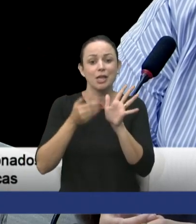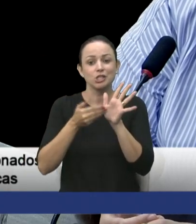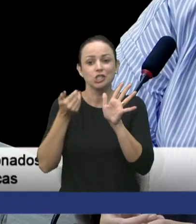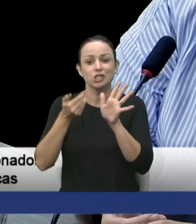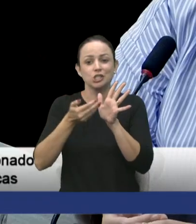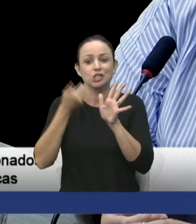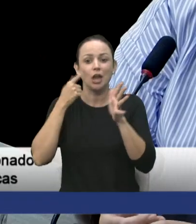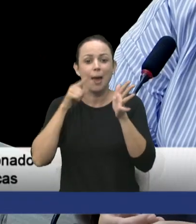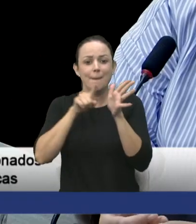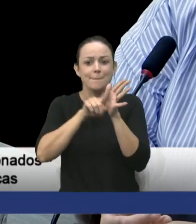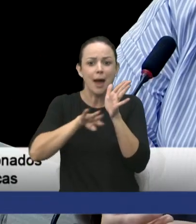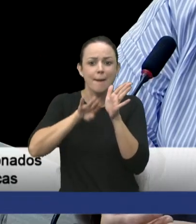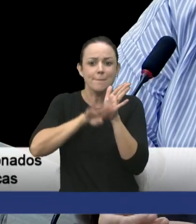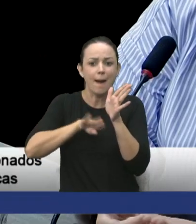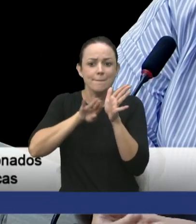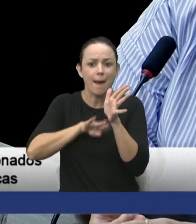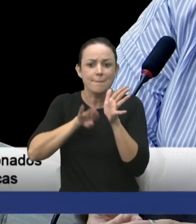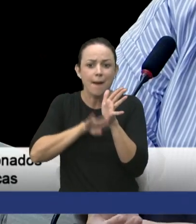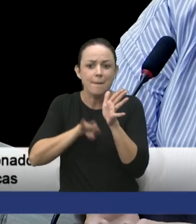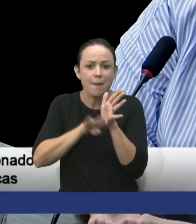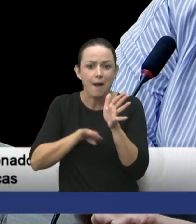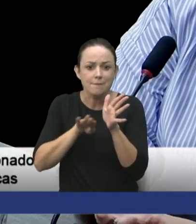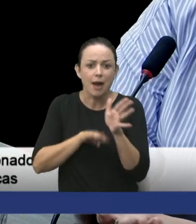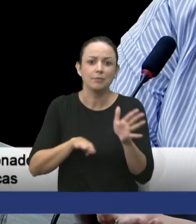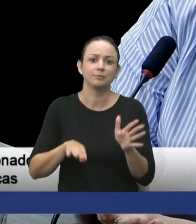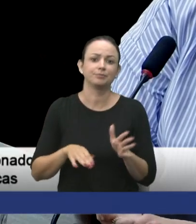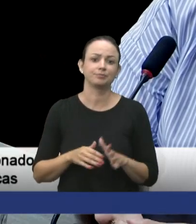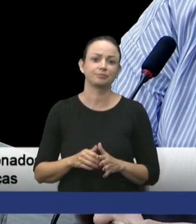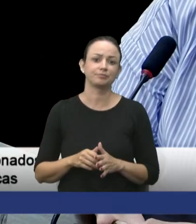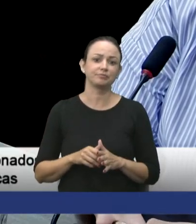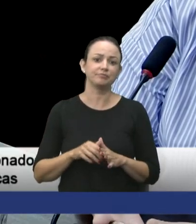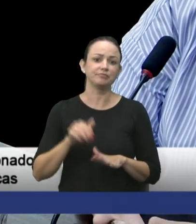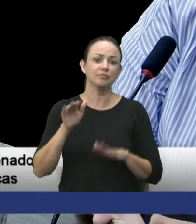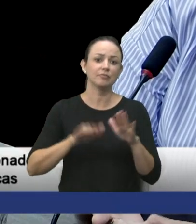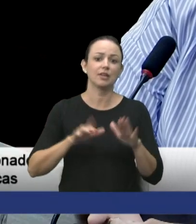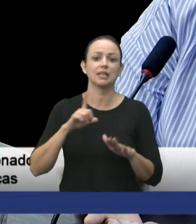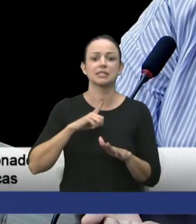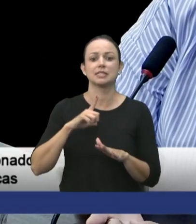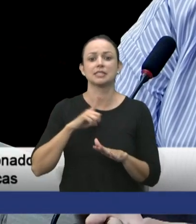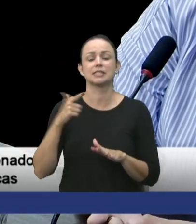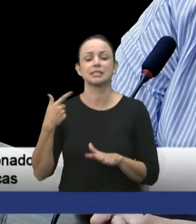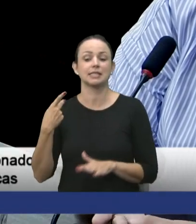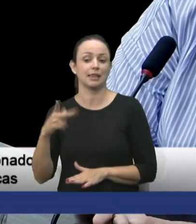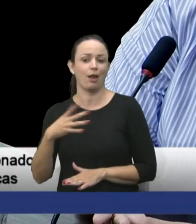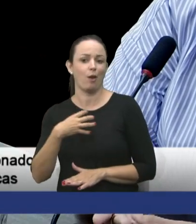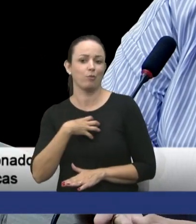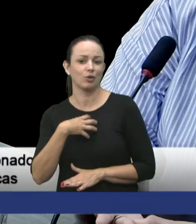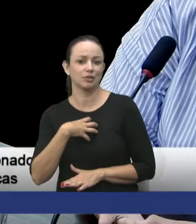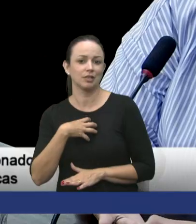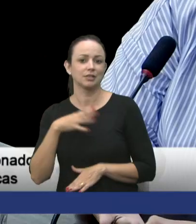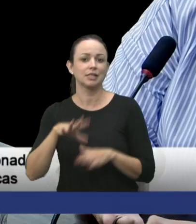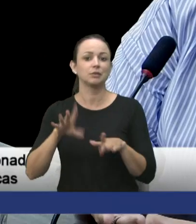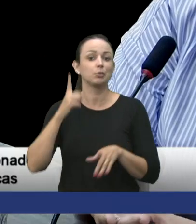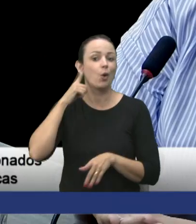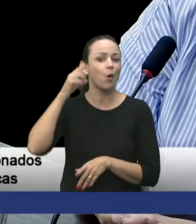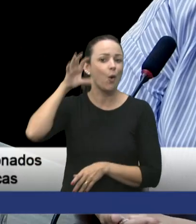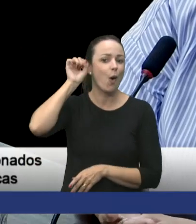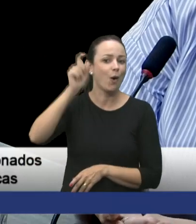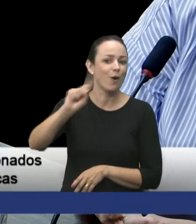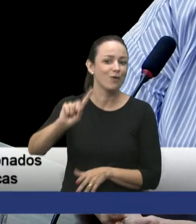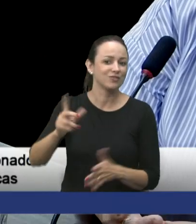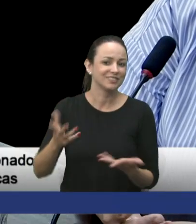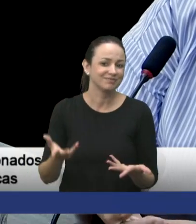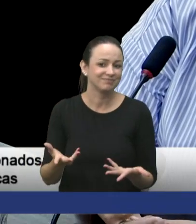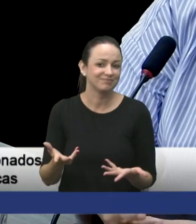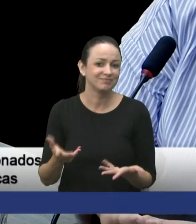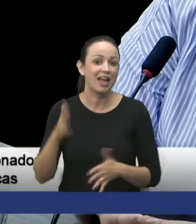entendeu? Às vezes a criança tem um temperamento e às vezes é porque ela não ouve direito, entendeu? Às vezes